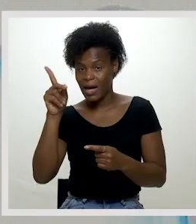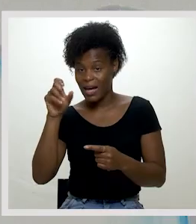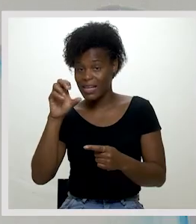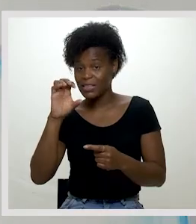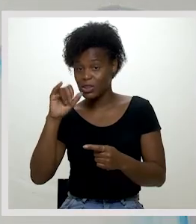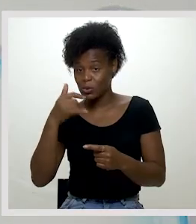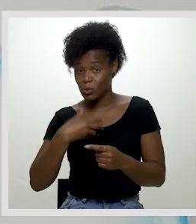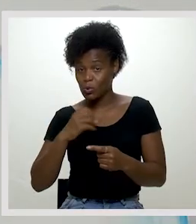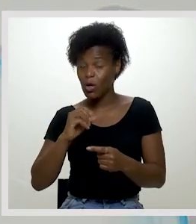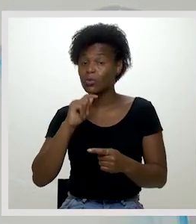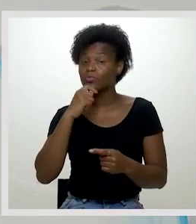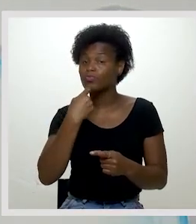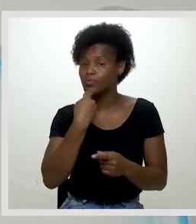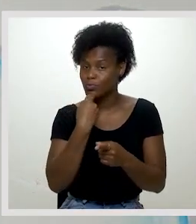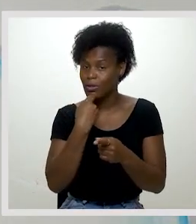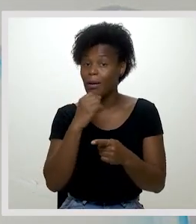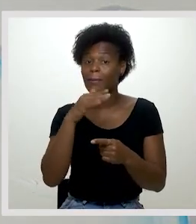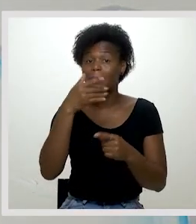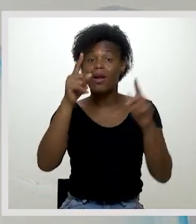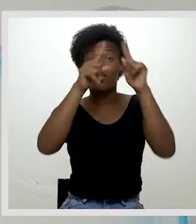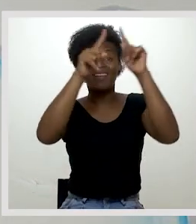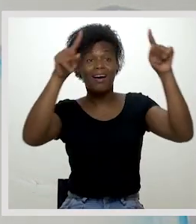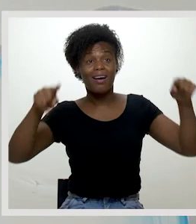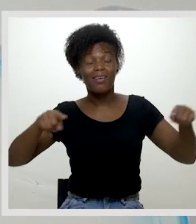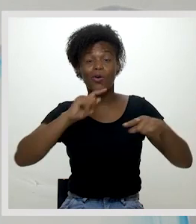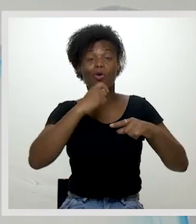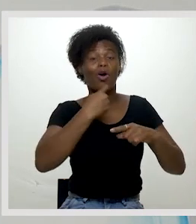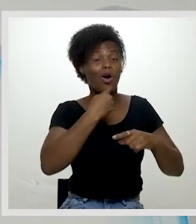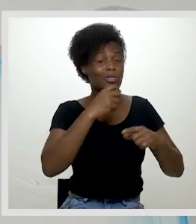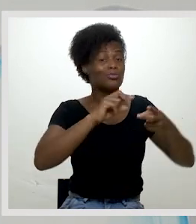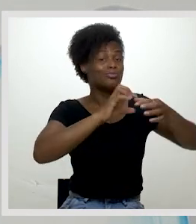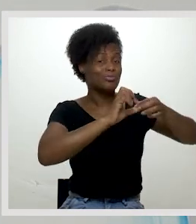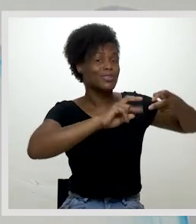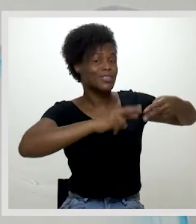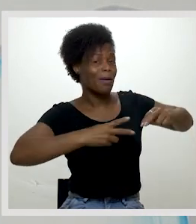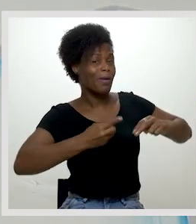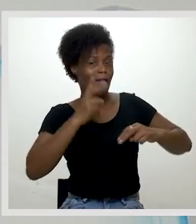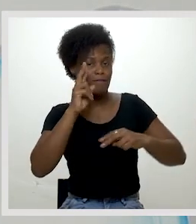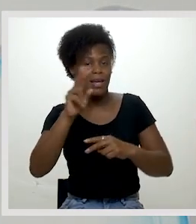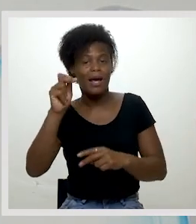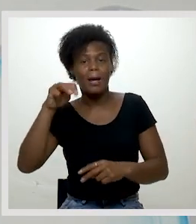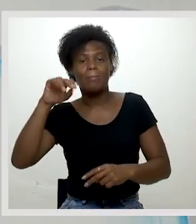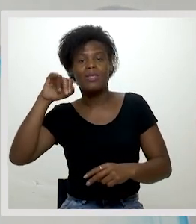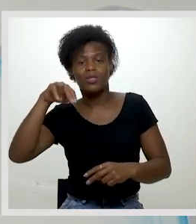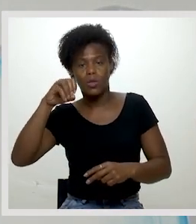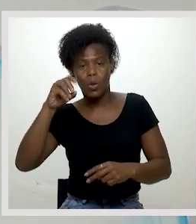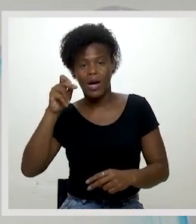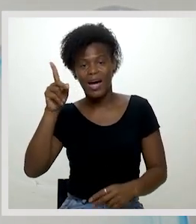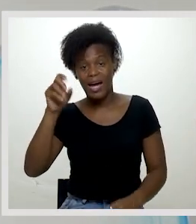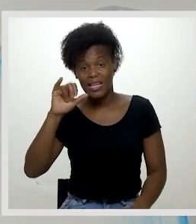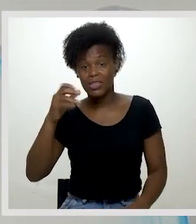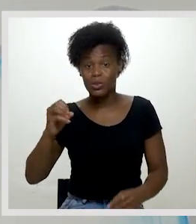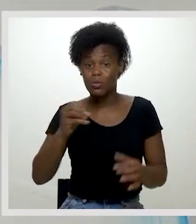devem consultar o quadro de código genético para poderem identificar os aminoácidos correspondentes a cada